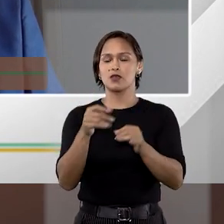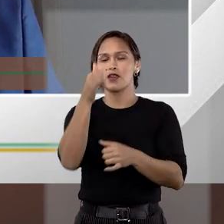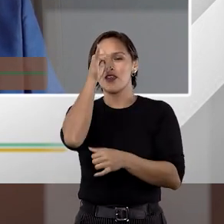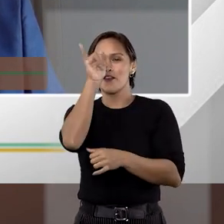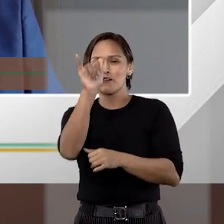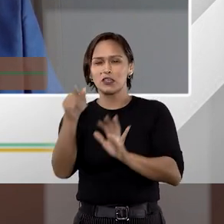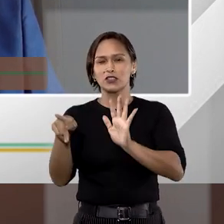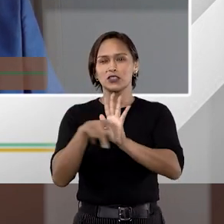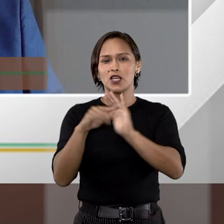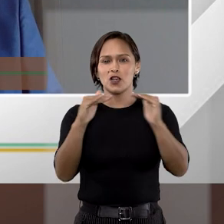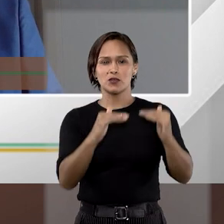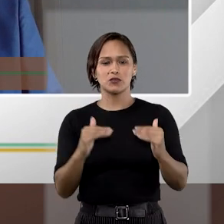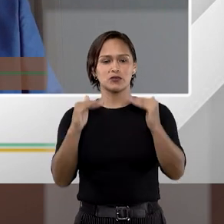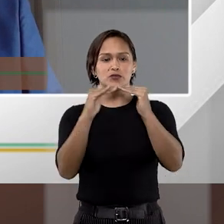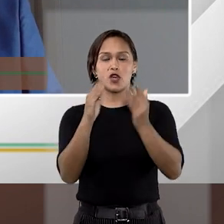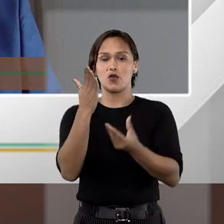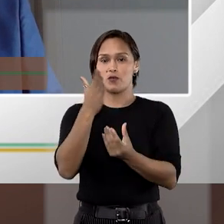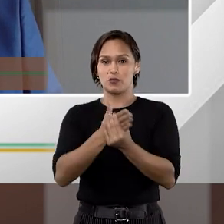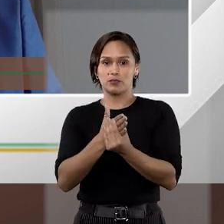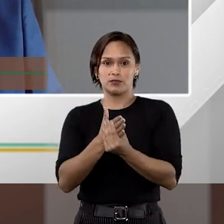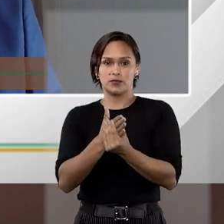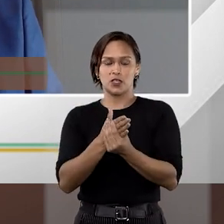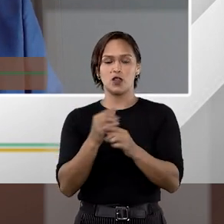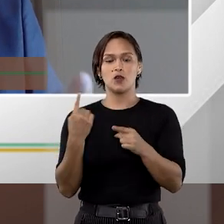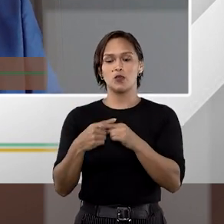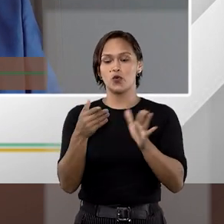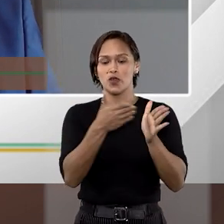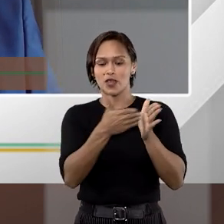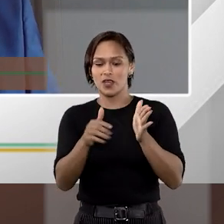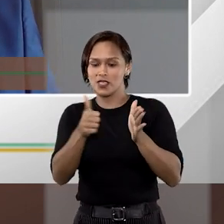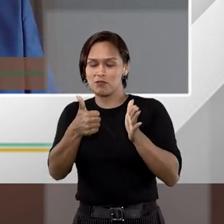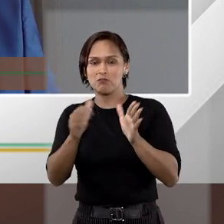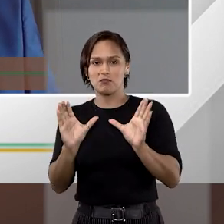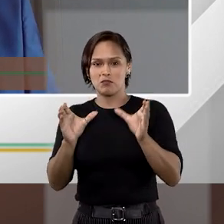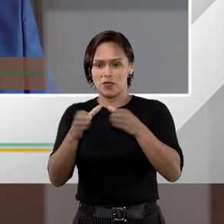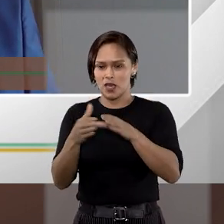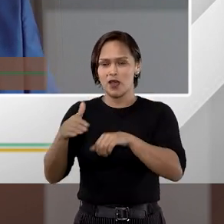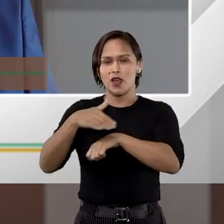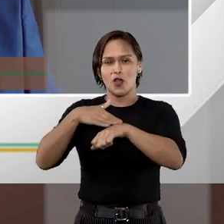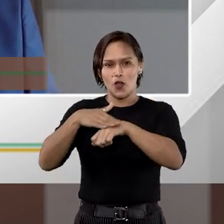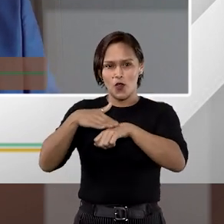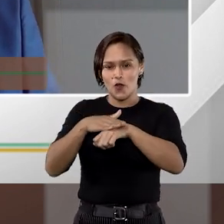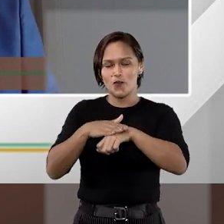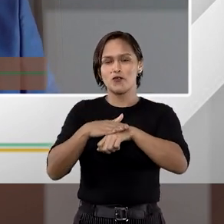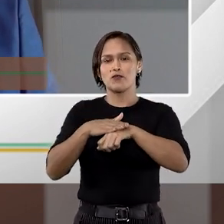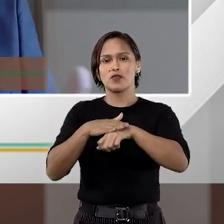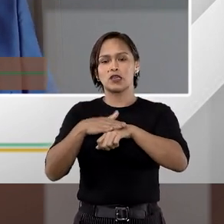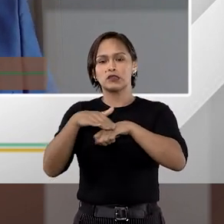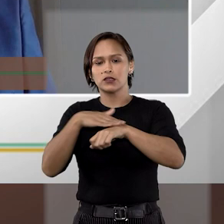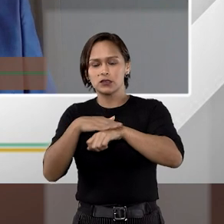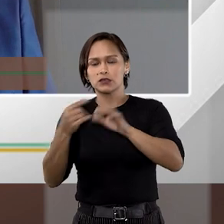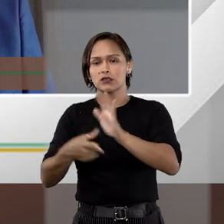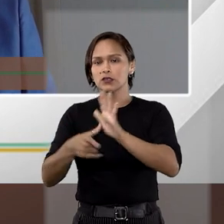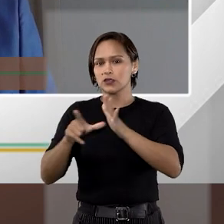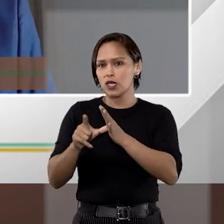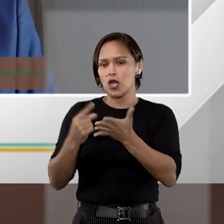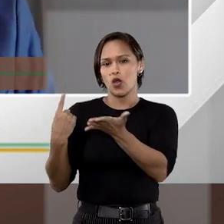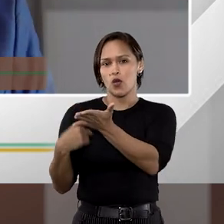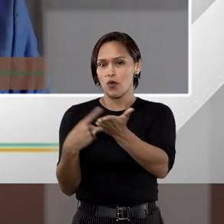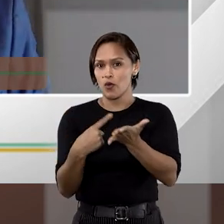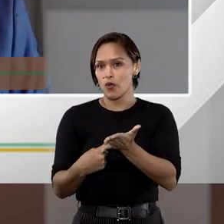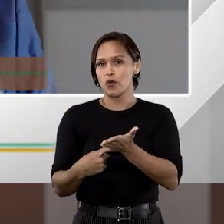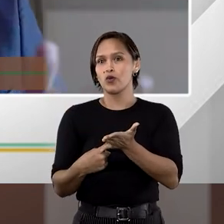ideal é que se existe a própria instauração do processo Porque nessa primeira fase que Doutor Mauro mencionou é uma fase preliminar